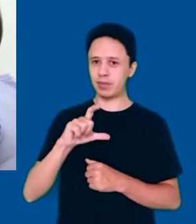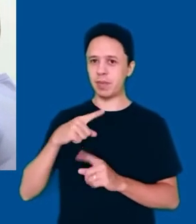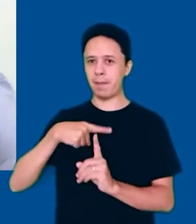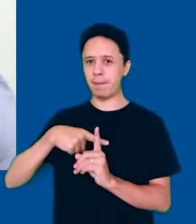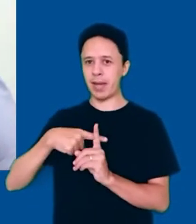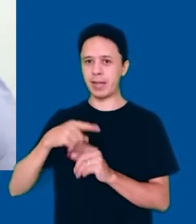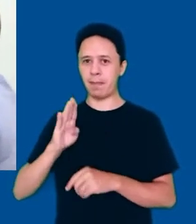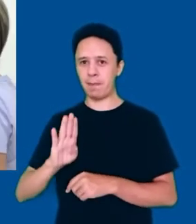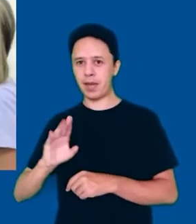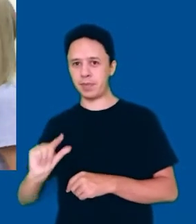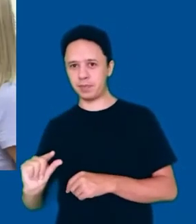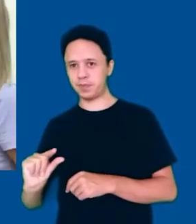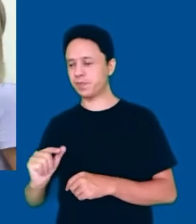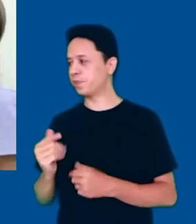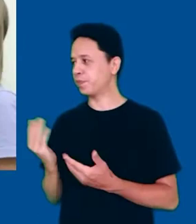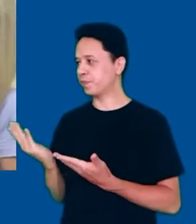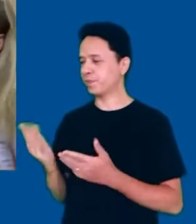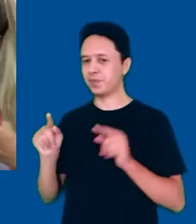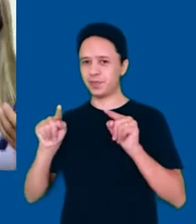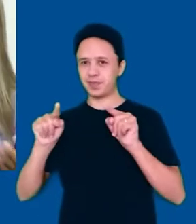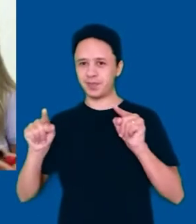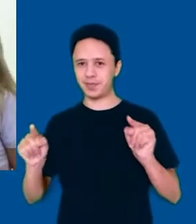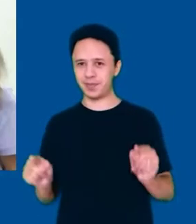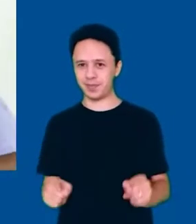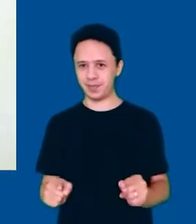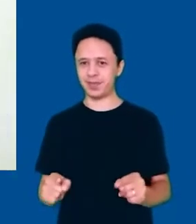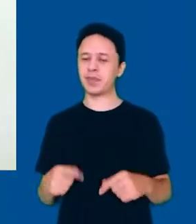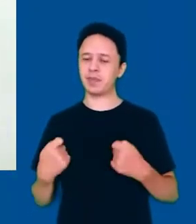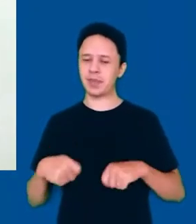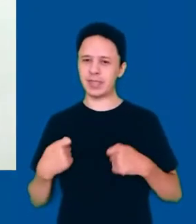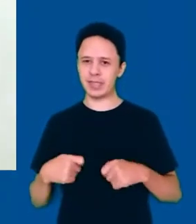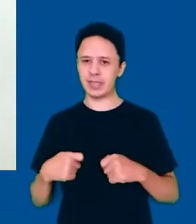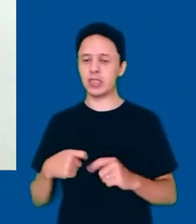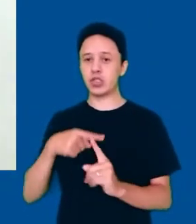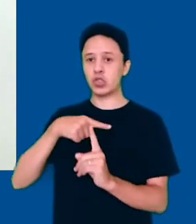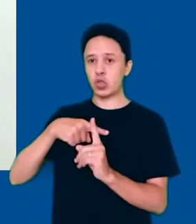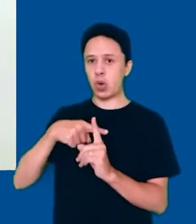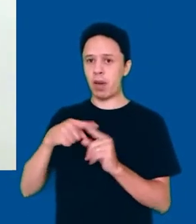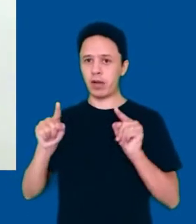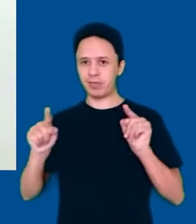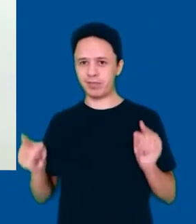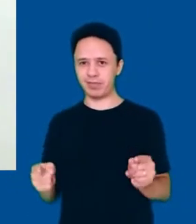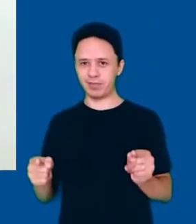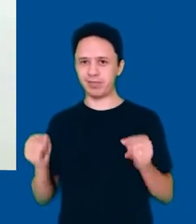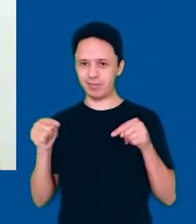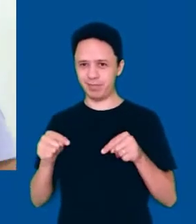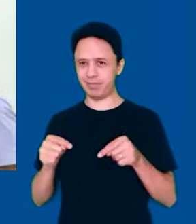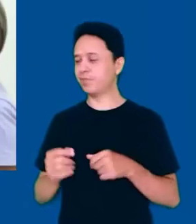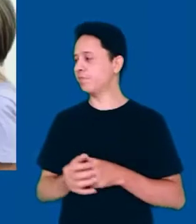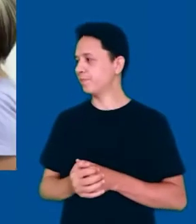vou colocar aqui entre parênteses, né, gente? Porque quando eu vou efetuar a conta, eu preciso primeiramente somar aqui quando eu tiver os valores, não